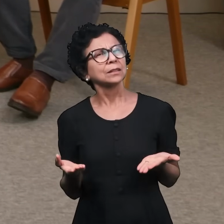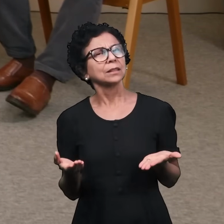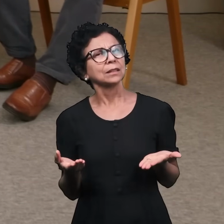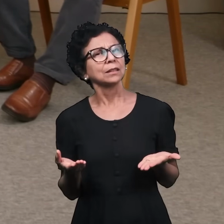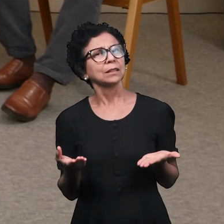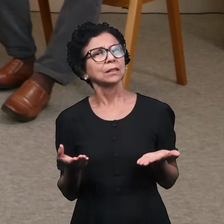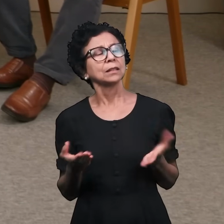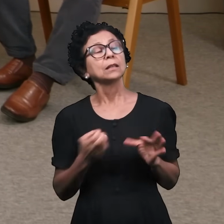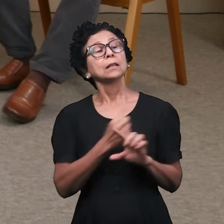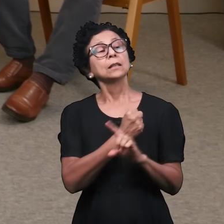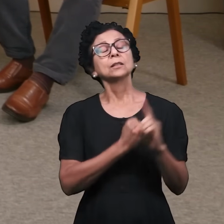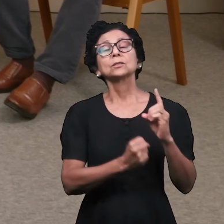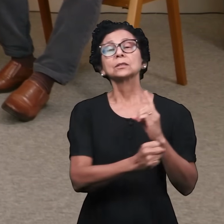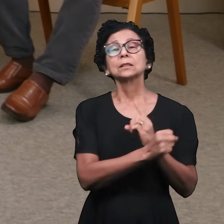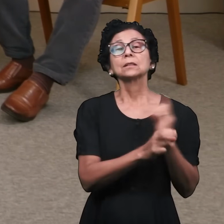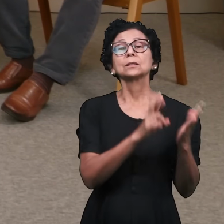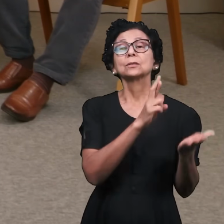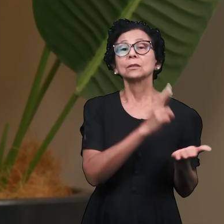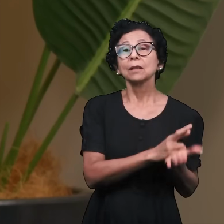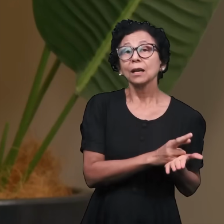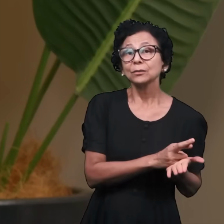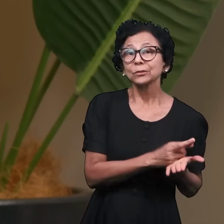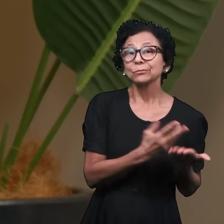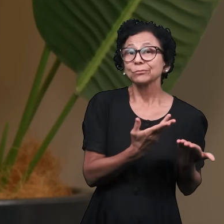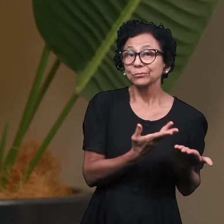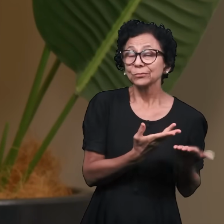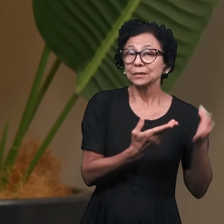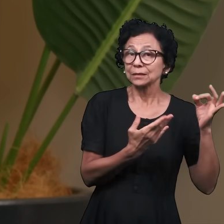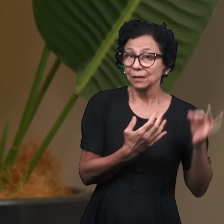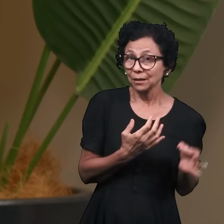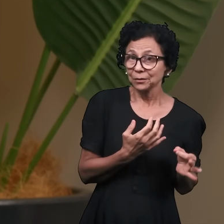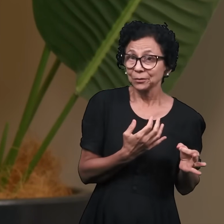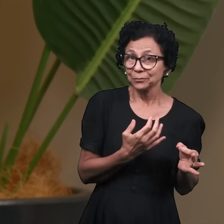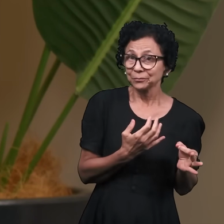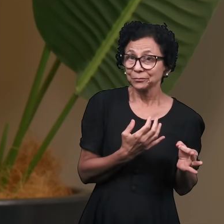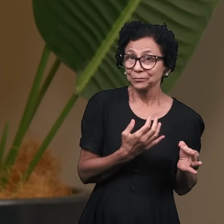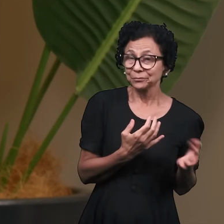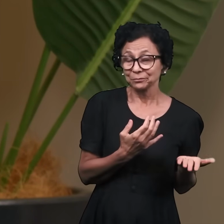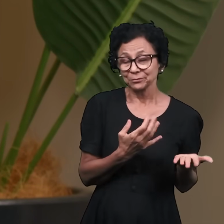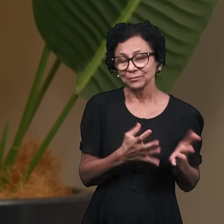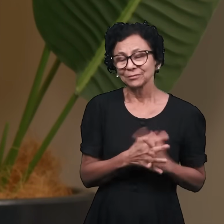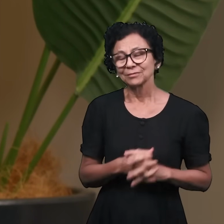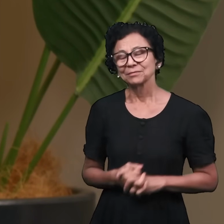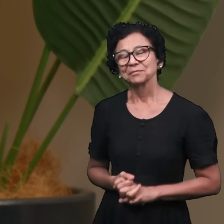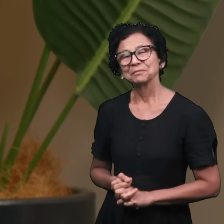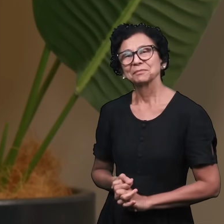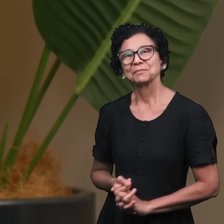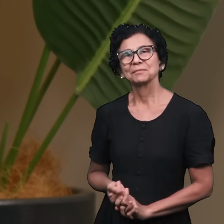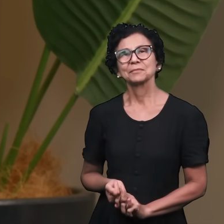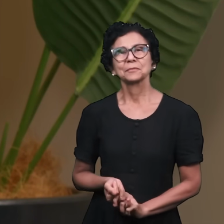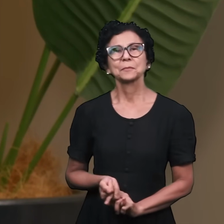sociedade está colhendo os benefícios certos? Vamos abordar isso, vamos entender isso, pastor Fernando.